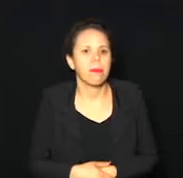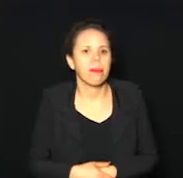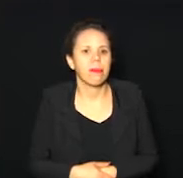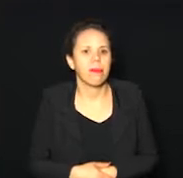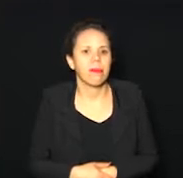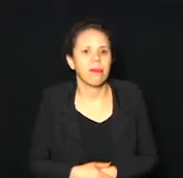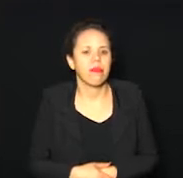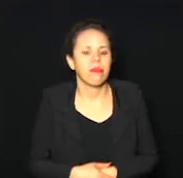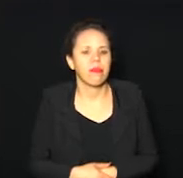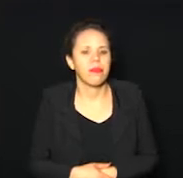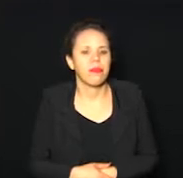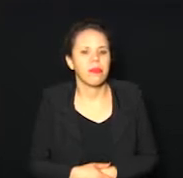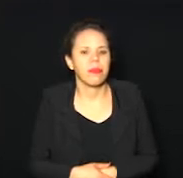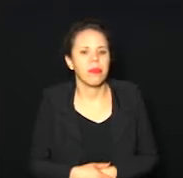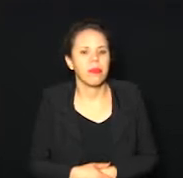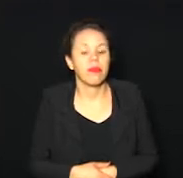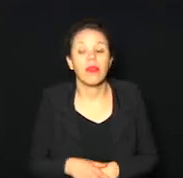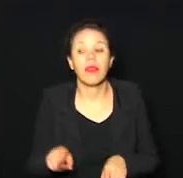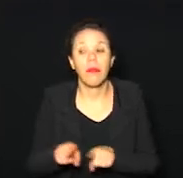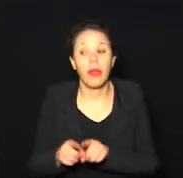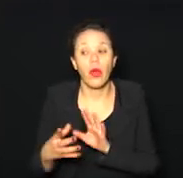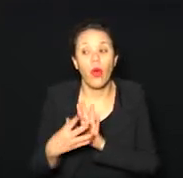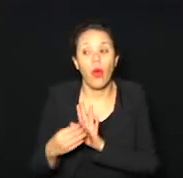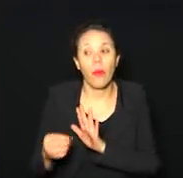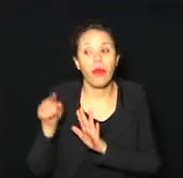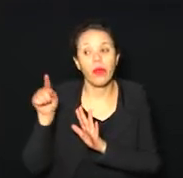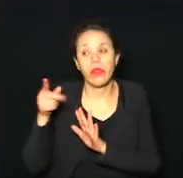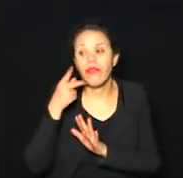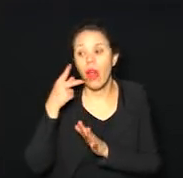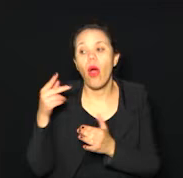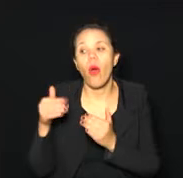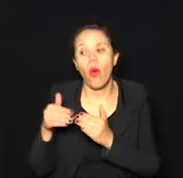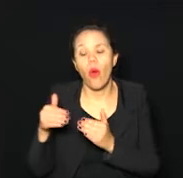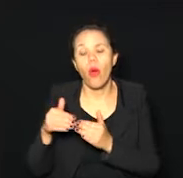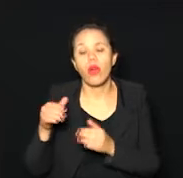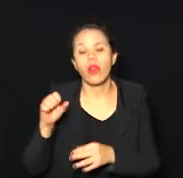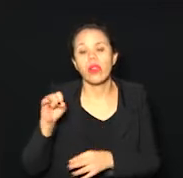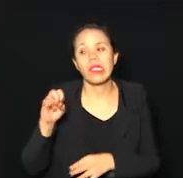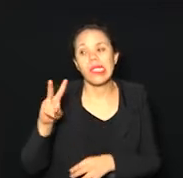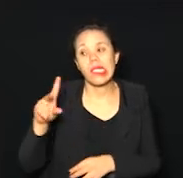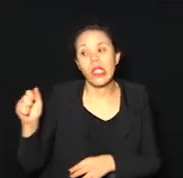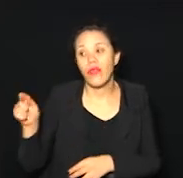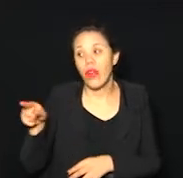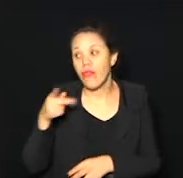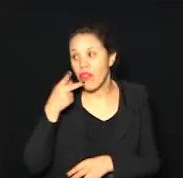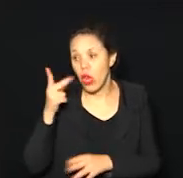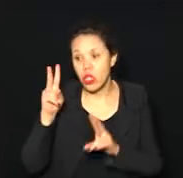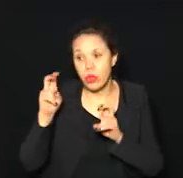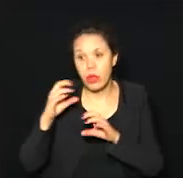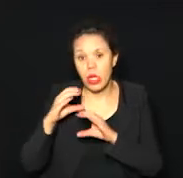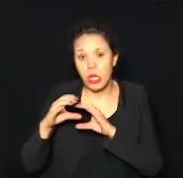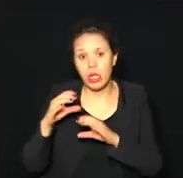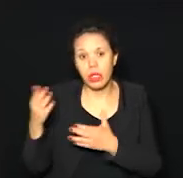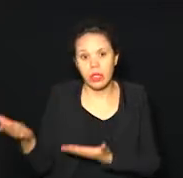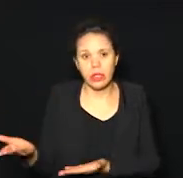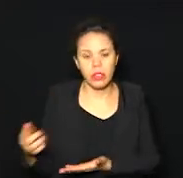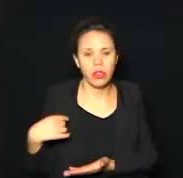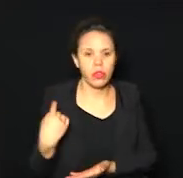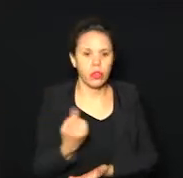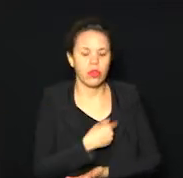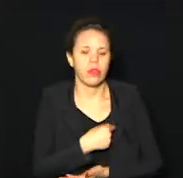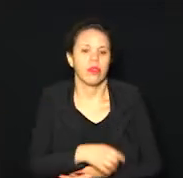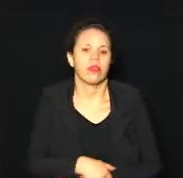pouco o gancho da Silvia, que falava sobre a questão da comunicação, né? Nós